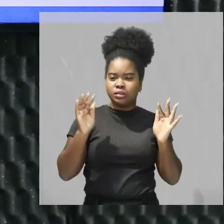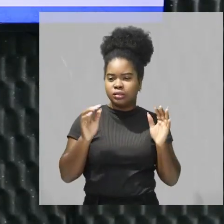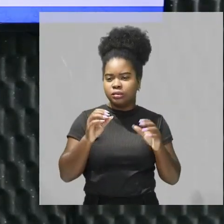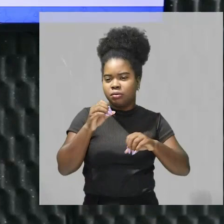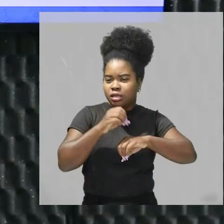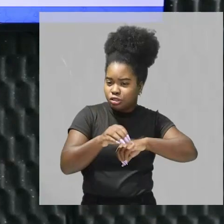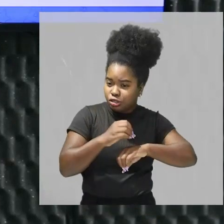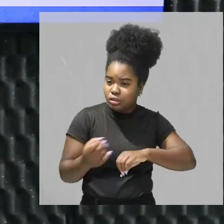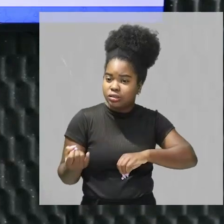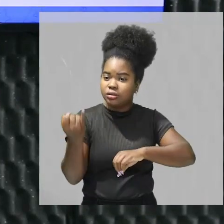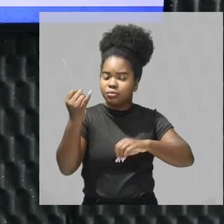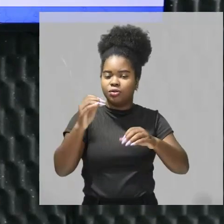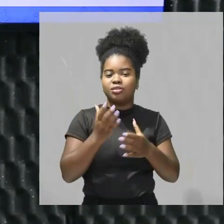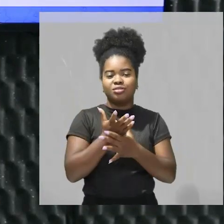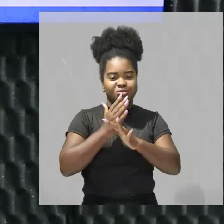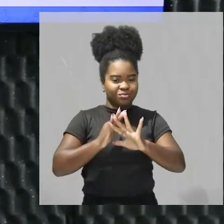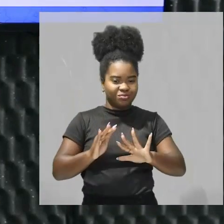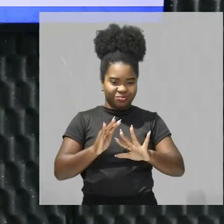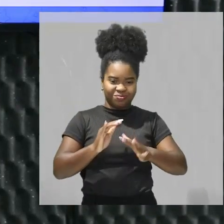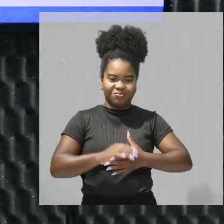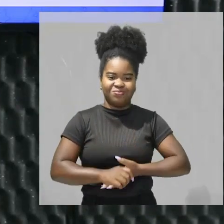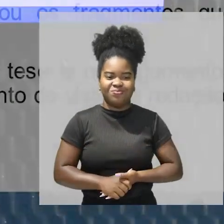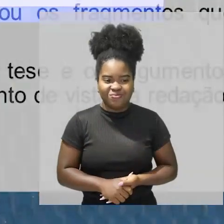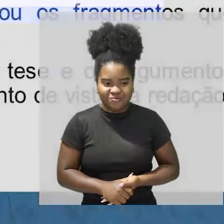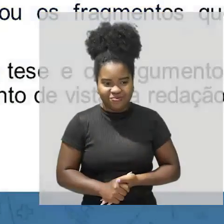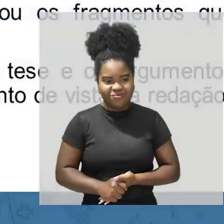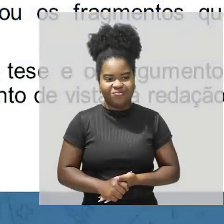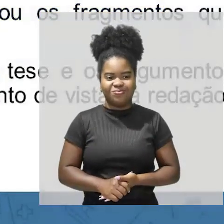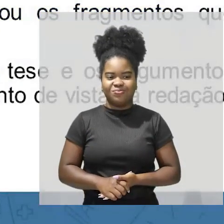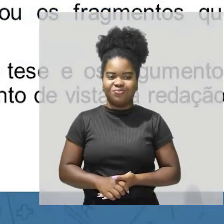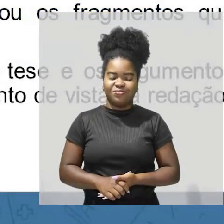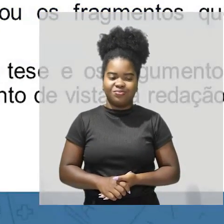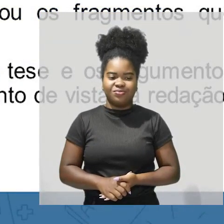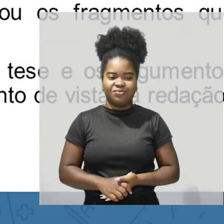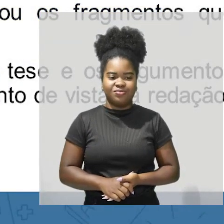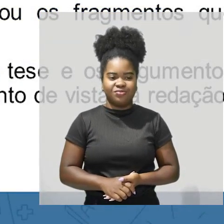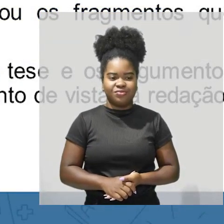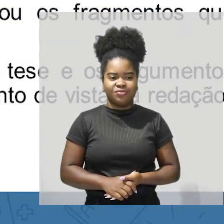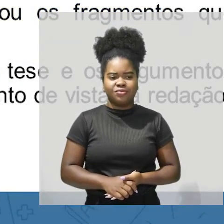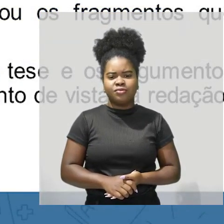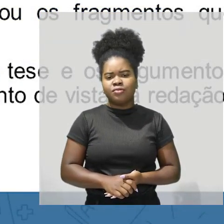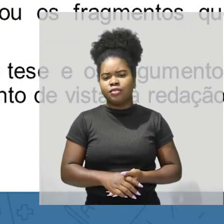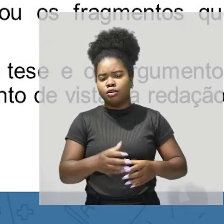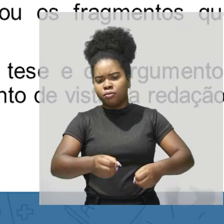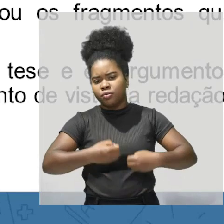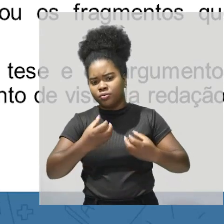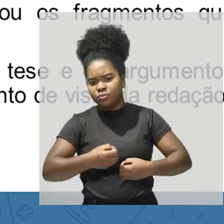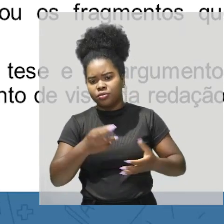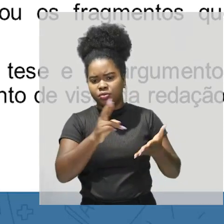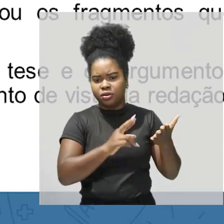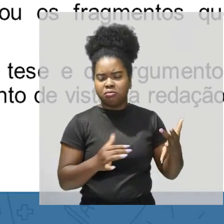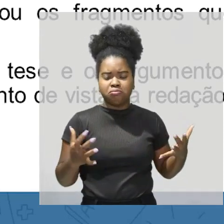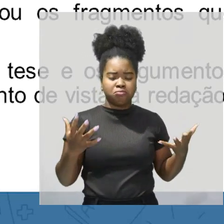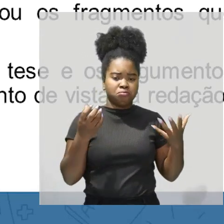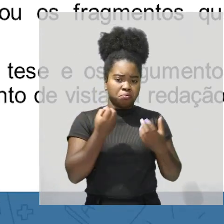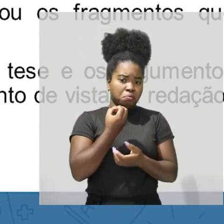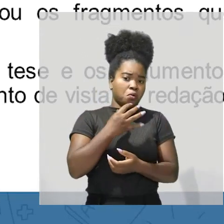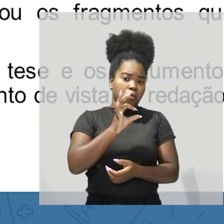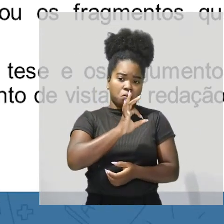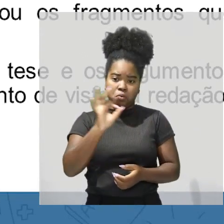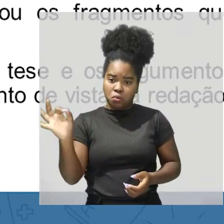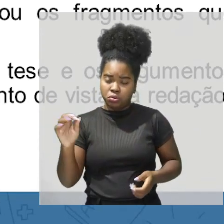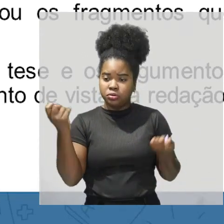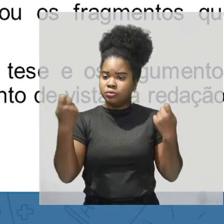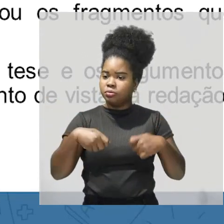dicas importantes que vocês devem estar sempre atentos. Assim, para elaborar uma redação de qualidade, você deve considerar as